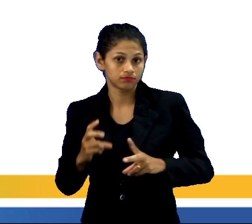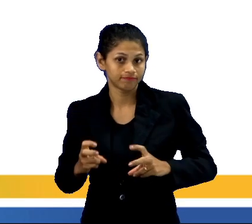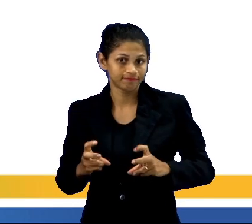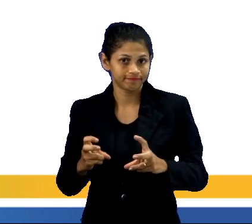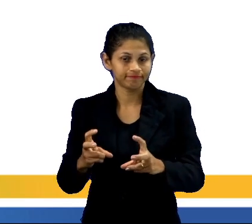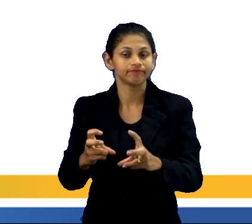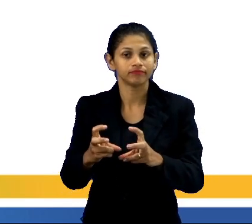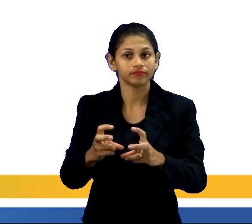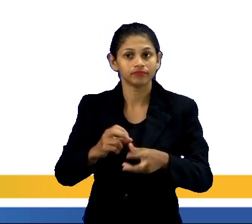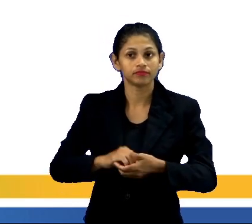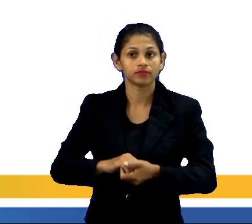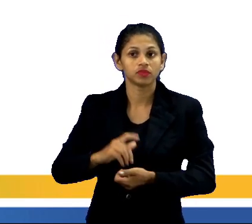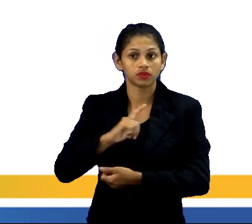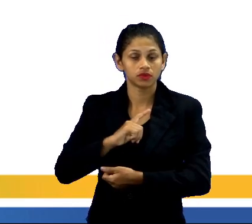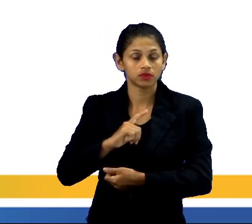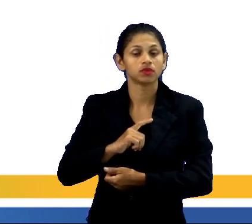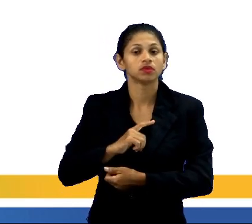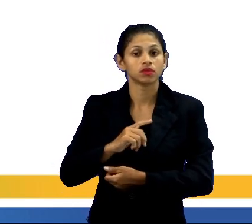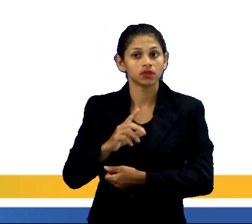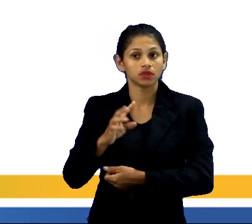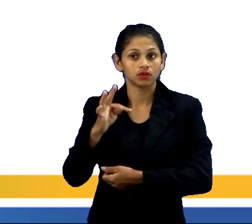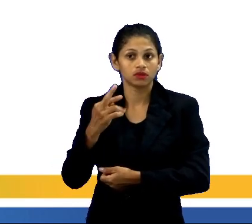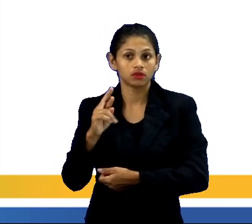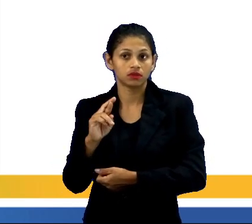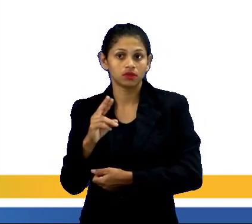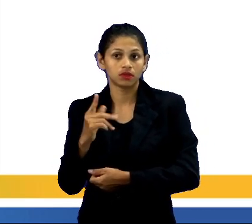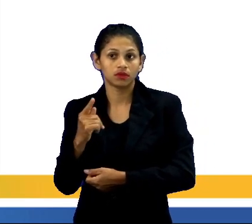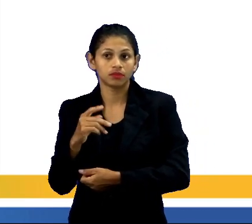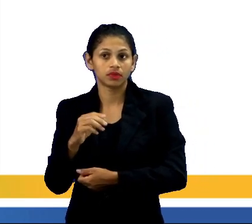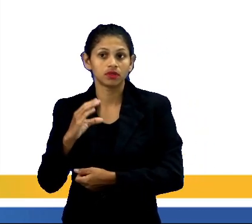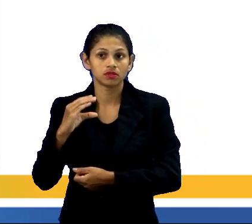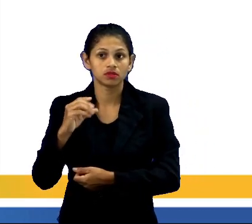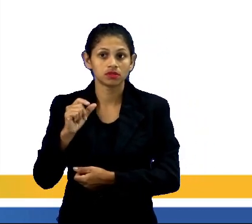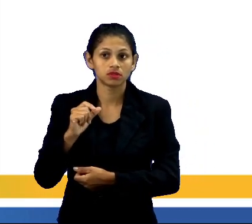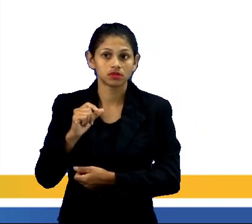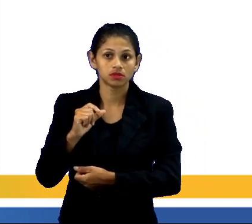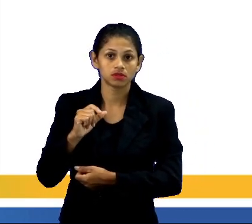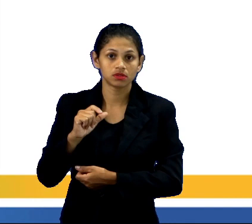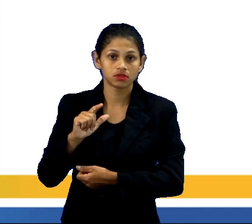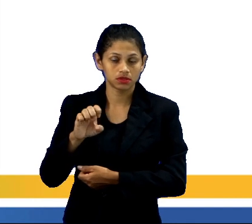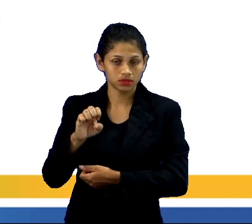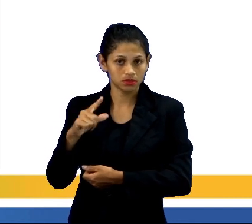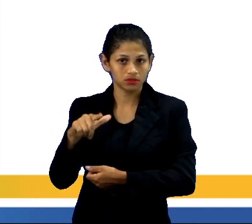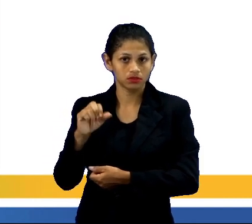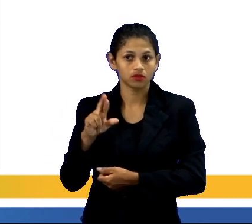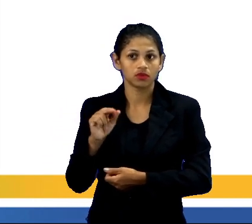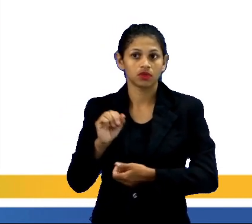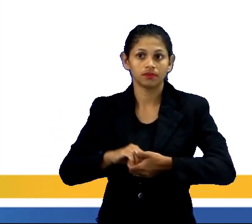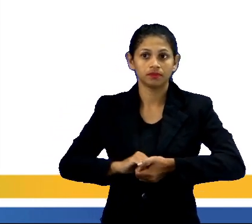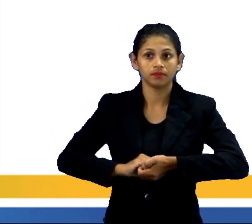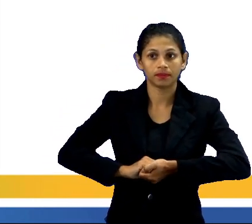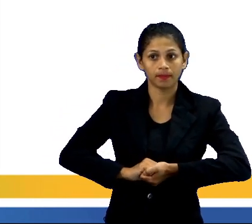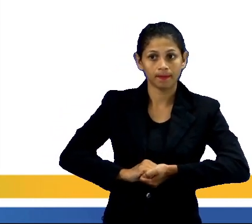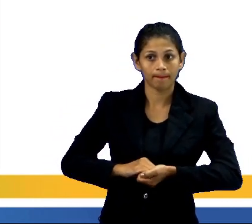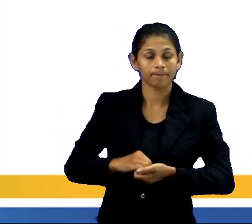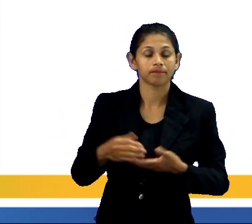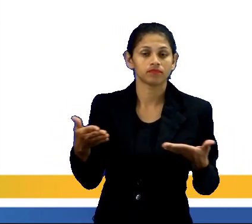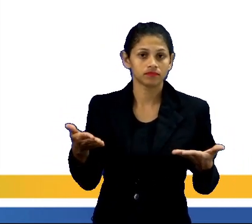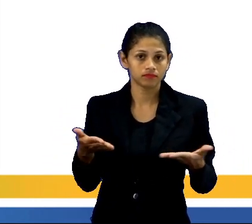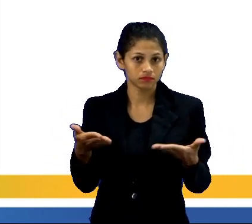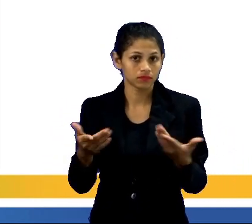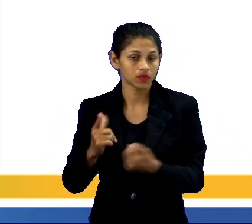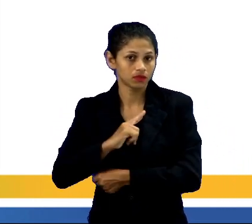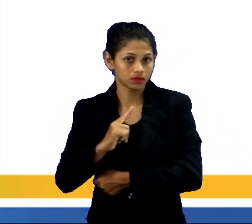gente chama de terapia celular, né? Ali na parte da imunoterapia, né? Recentemente a gente teve um caso